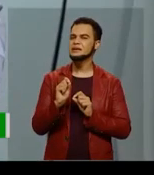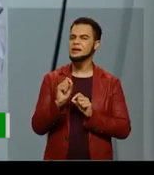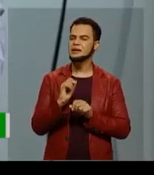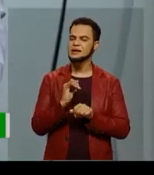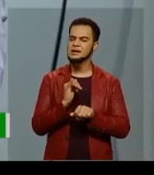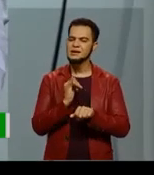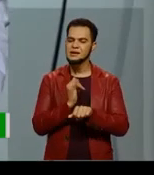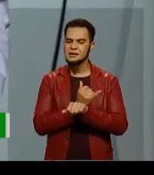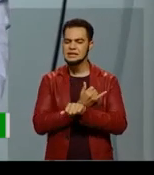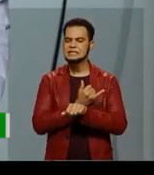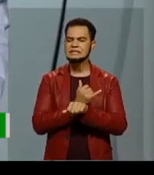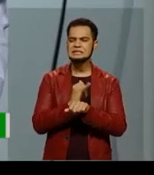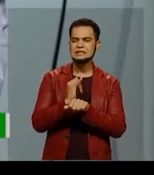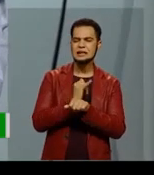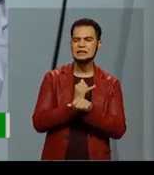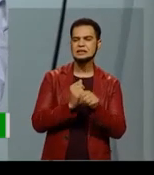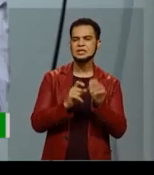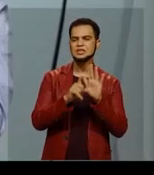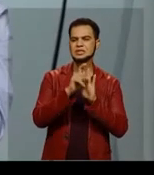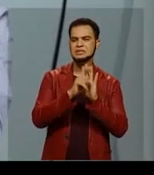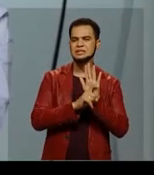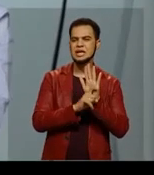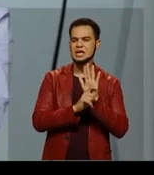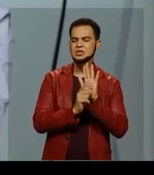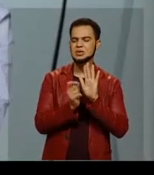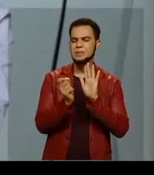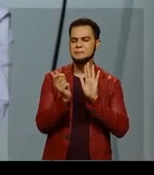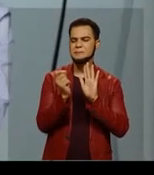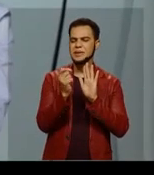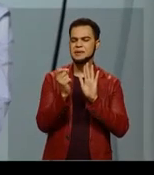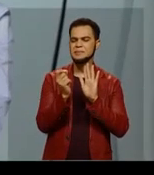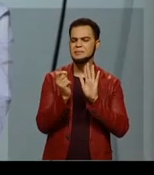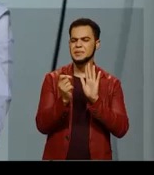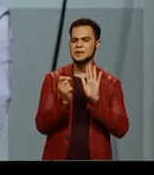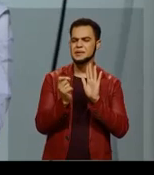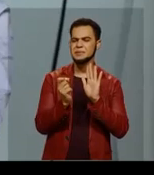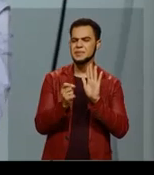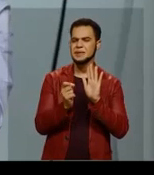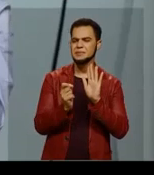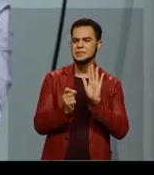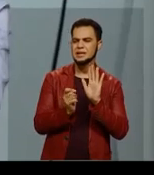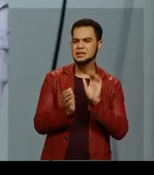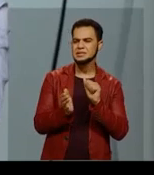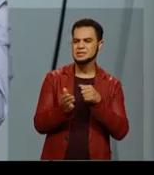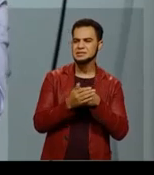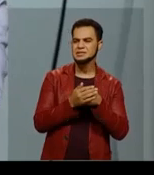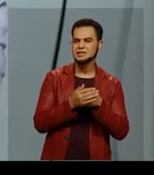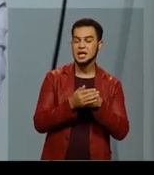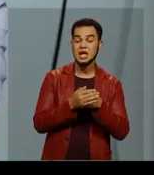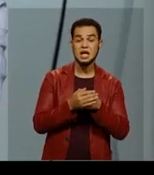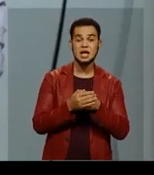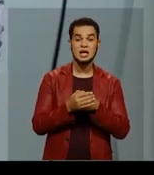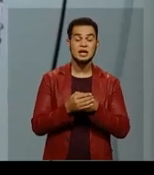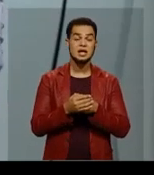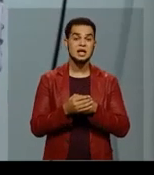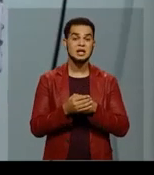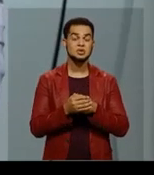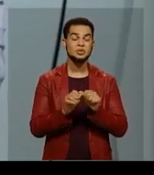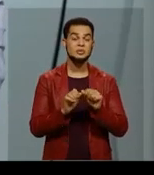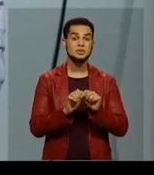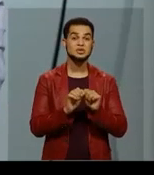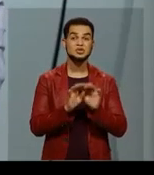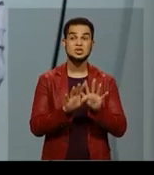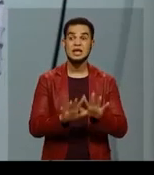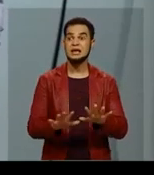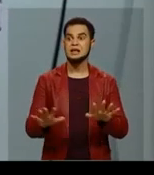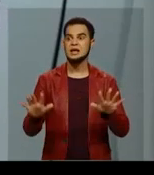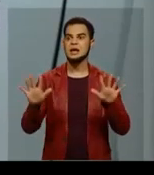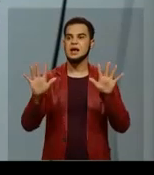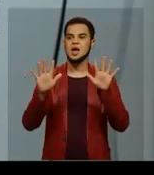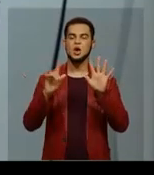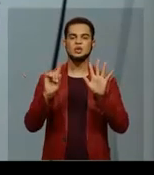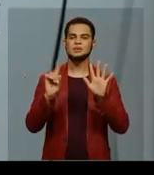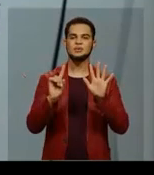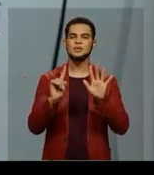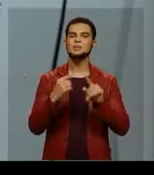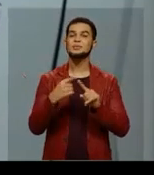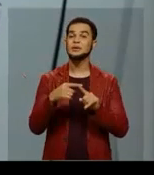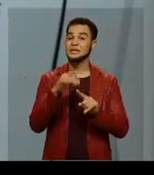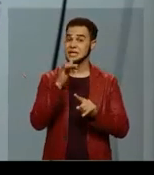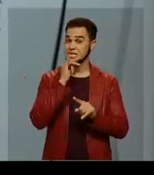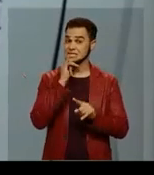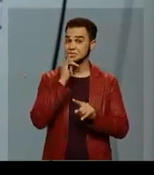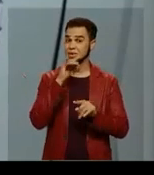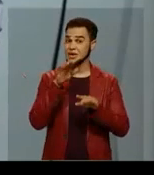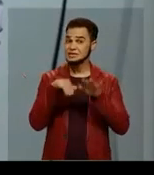mais fechadas dentro do texto. Se for uma coisa muito ampla também, uma coisa de opinião fora, é aquilo que o texto